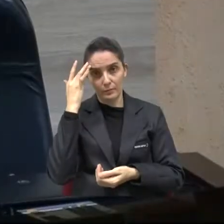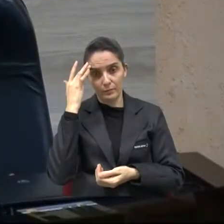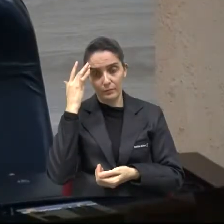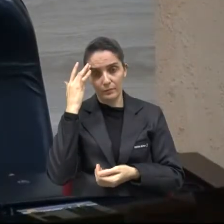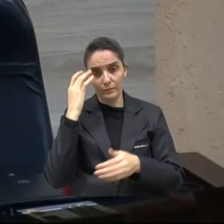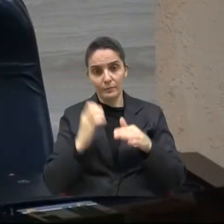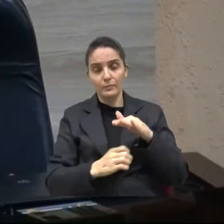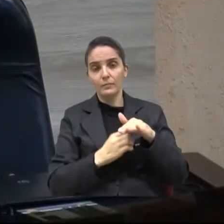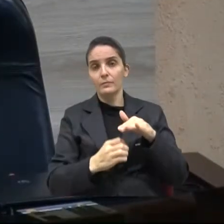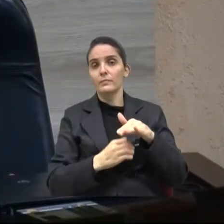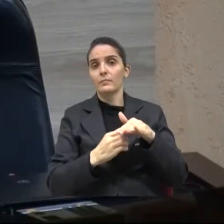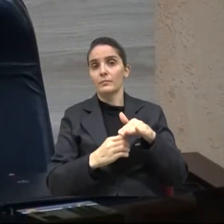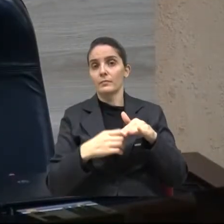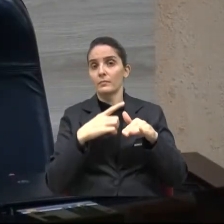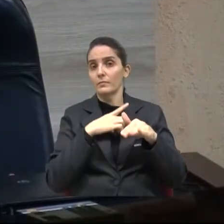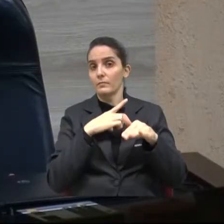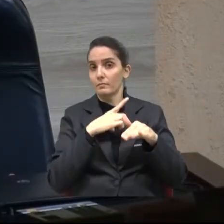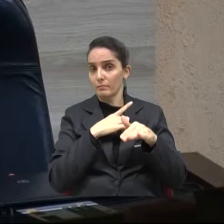empresa vai